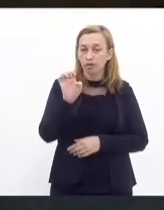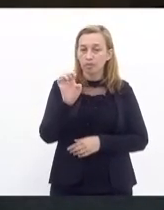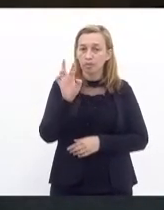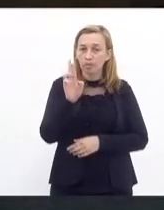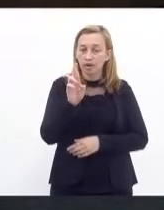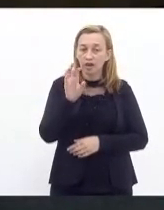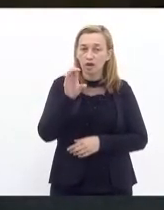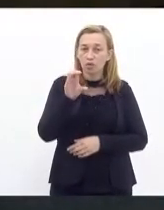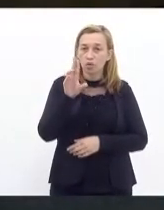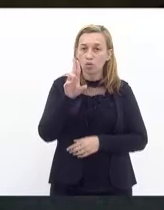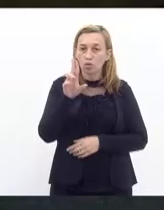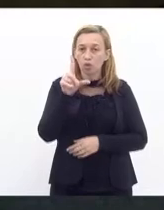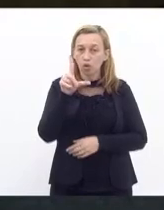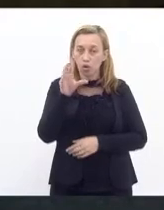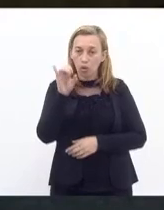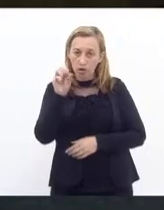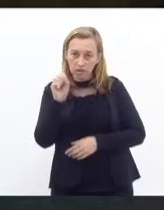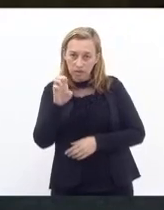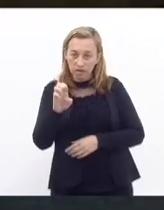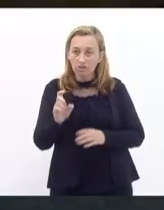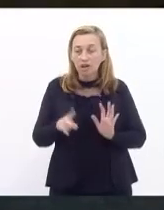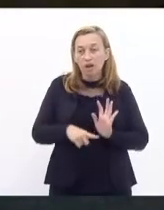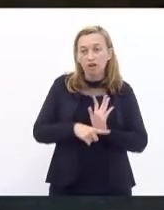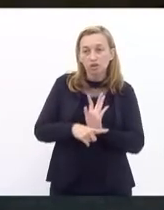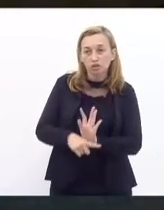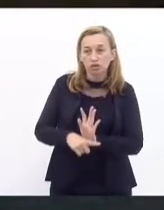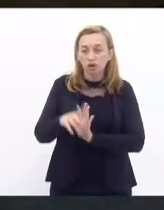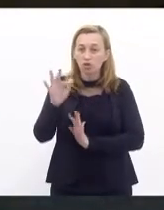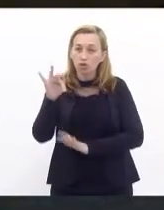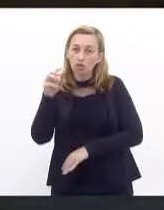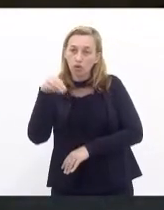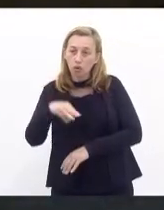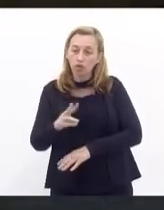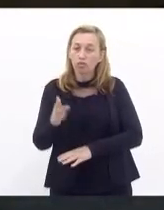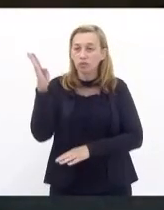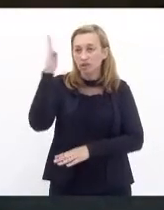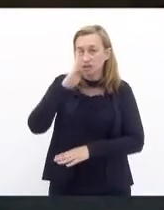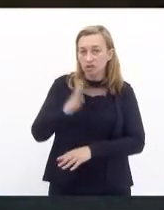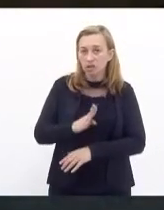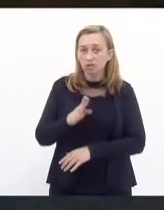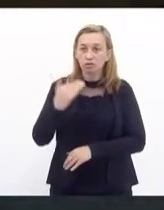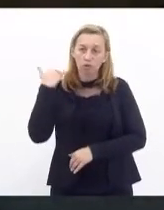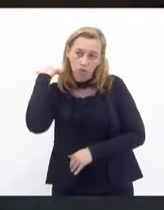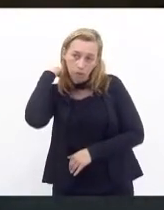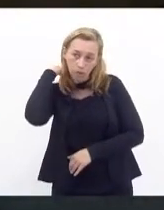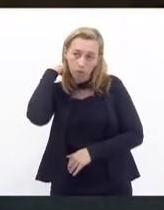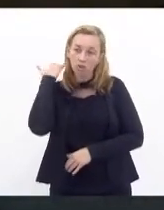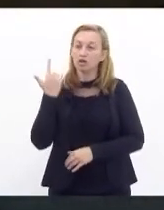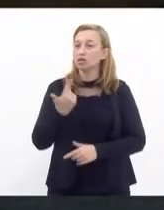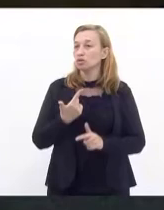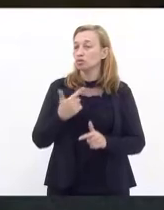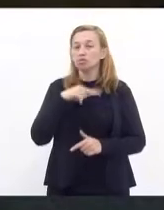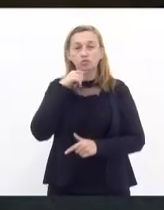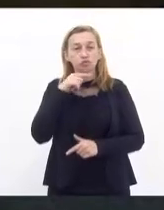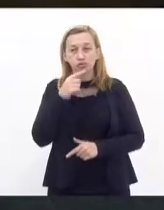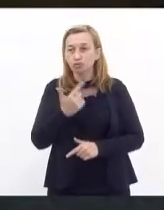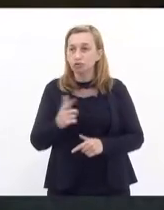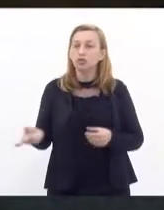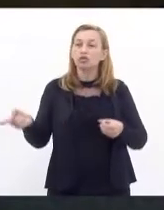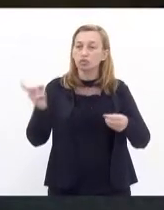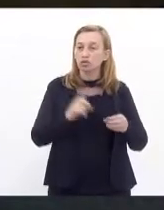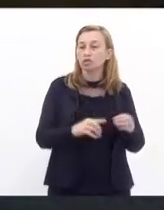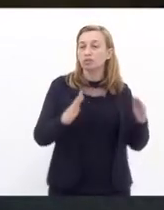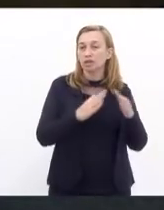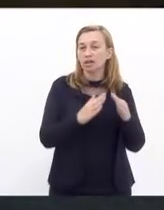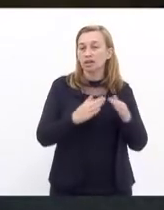do presidente foi atender ao Fórum Brasileiro de Tuberculose, então eu não tenho a menor dúvida que, retornando à casa,